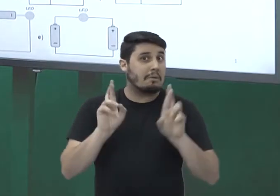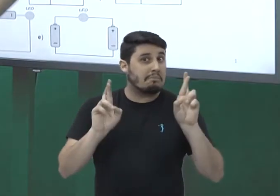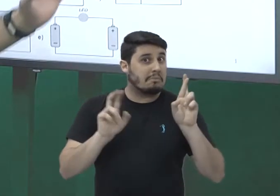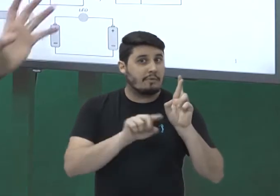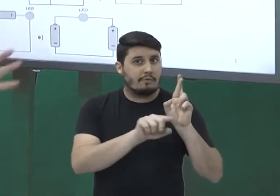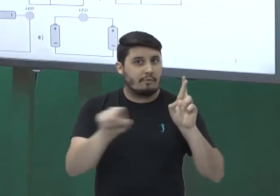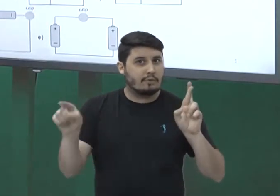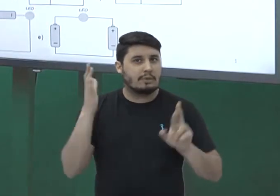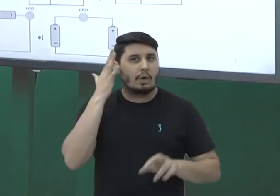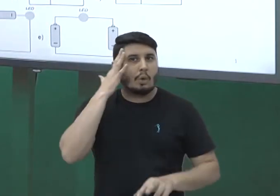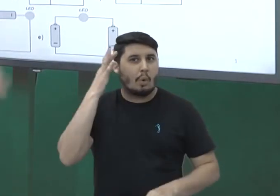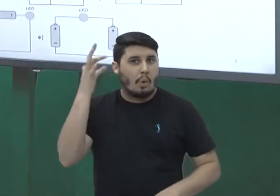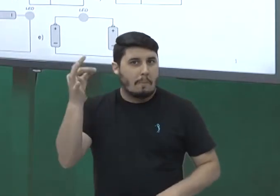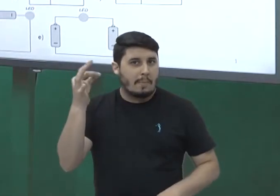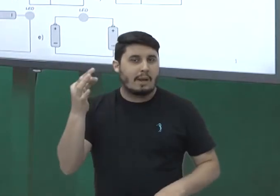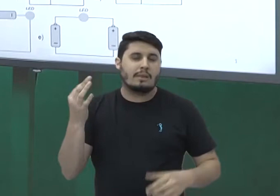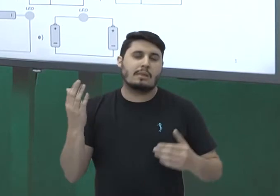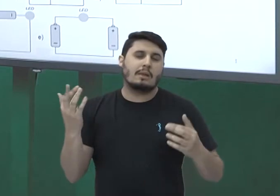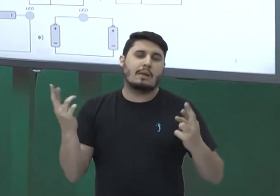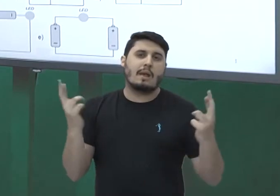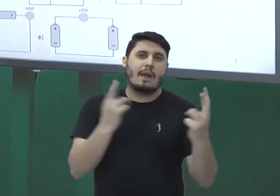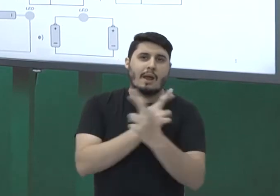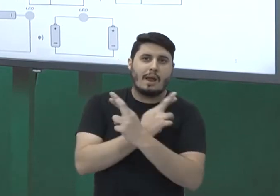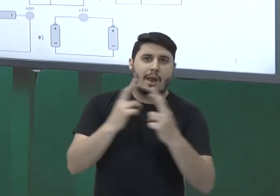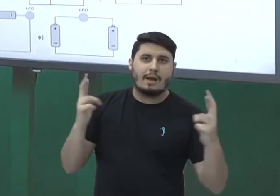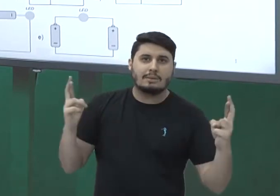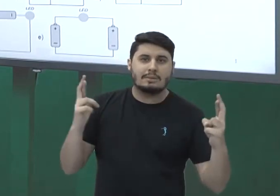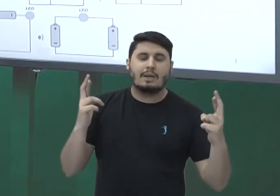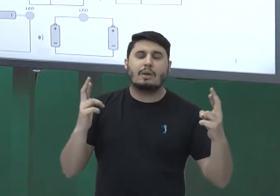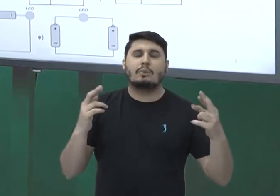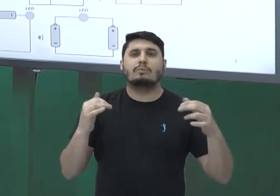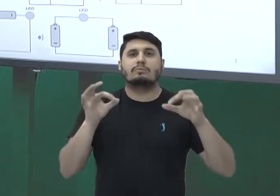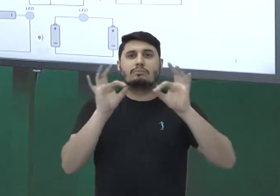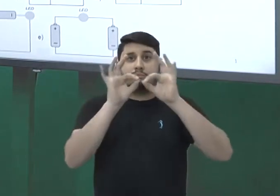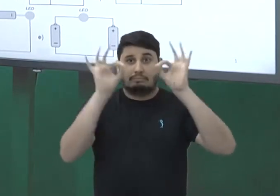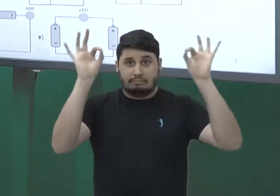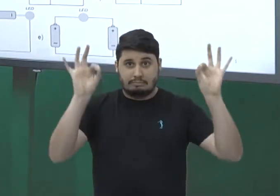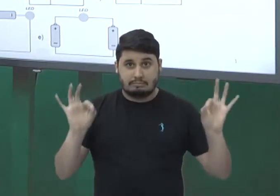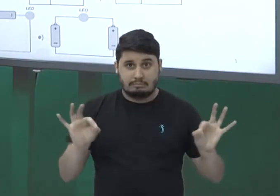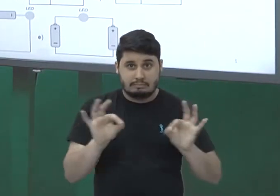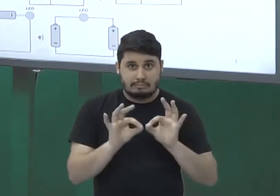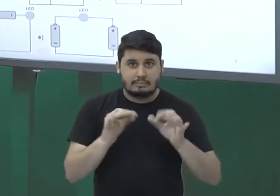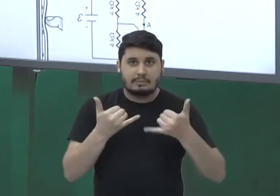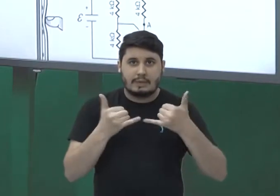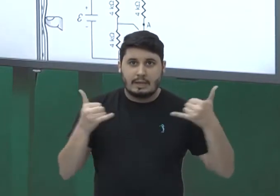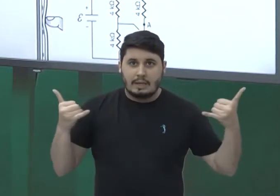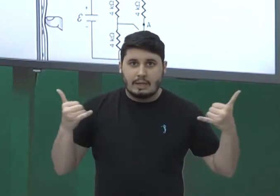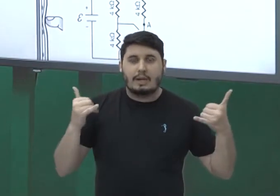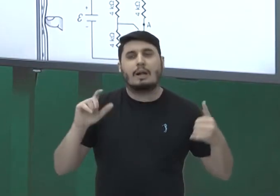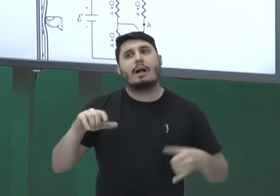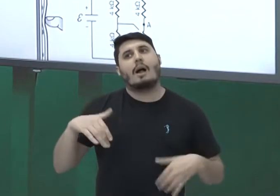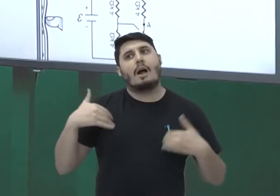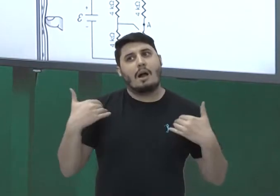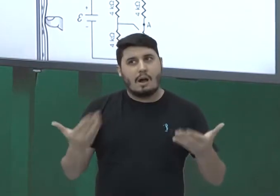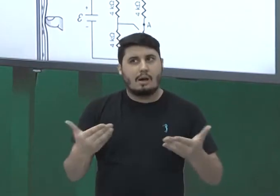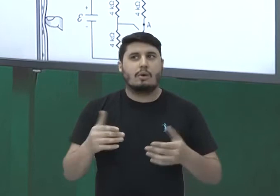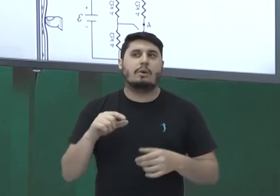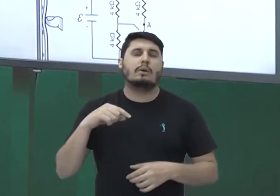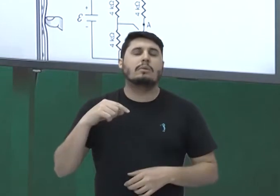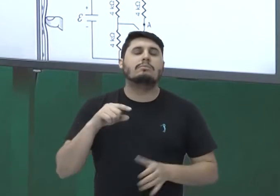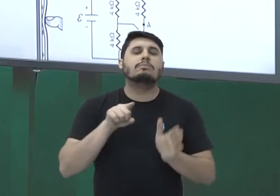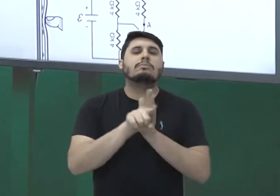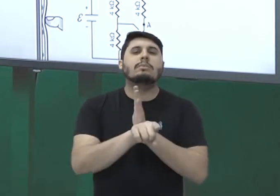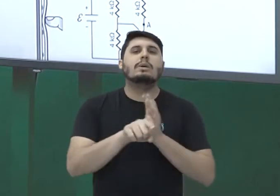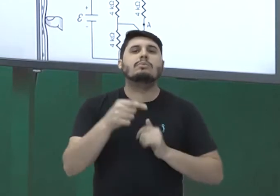compreendido essa relação aqui do circuito elétrico e vamos embora para a nossa próxima questão. Olha aí,